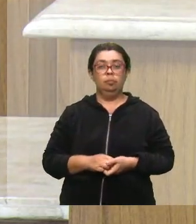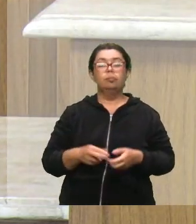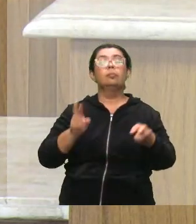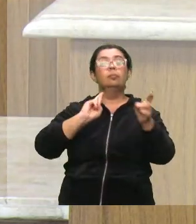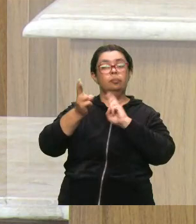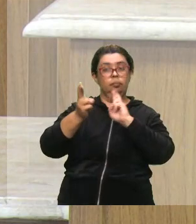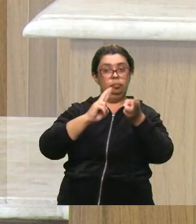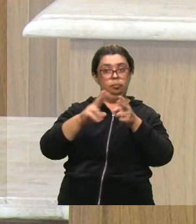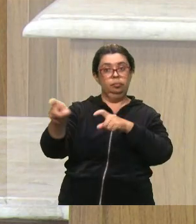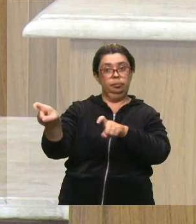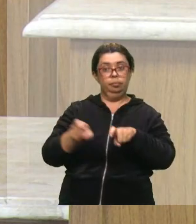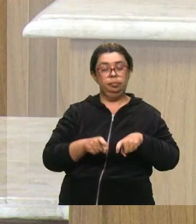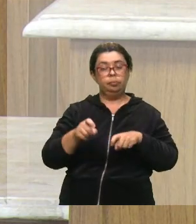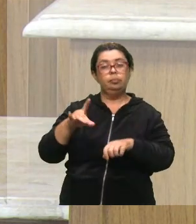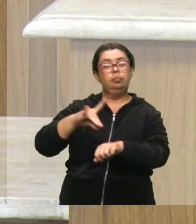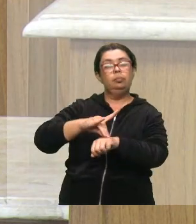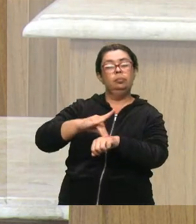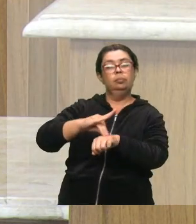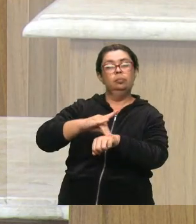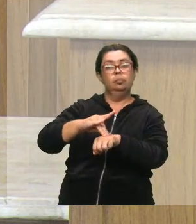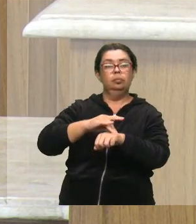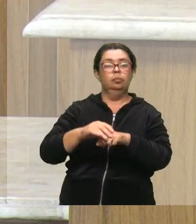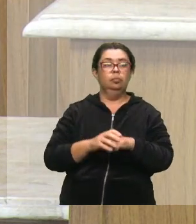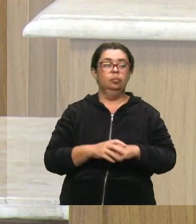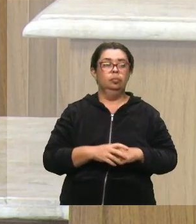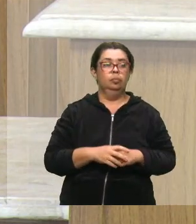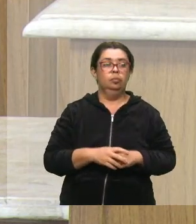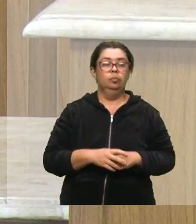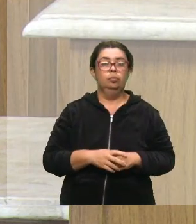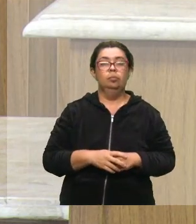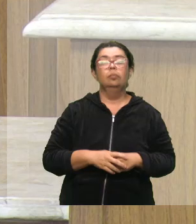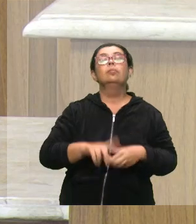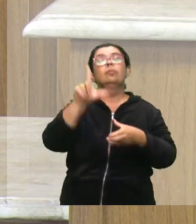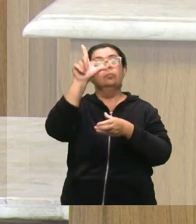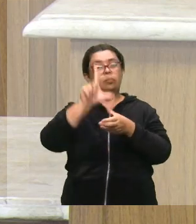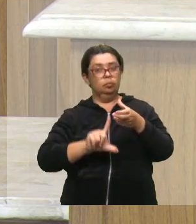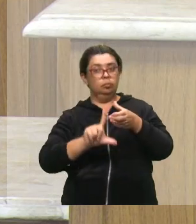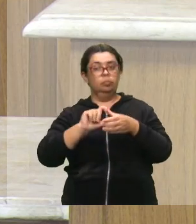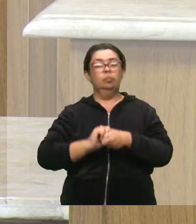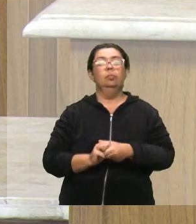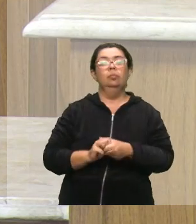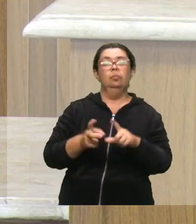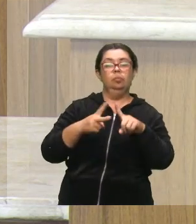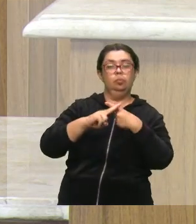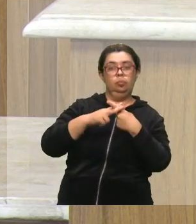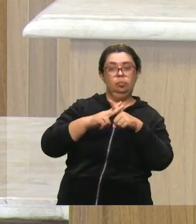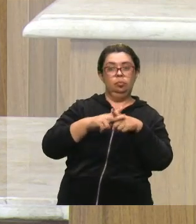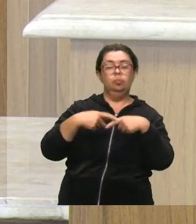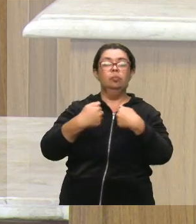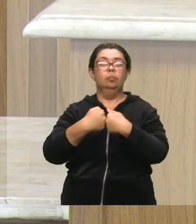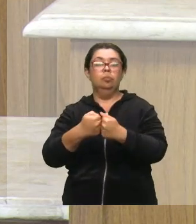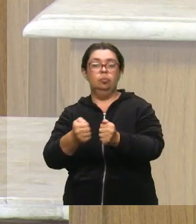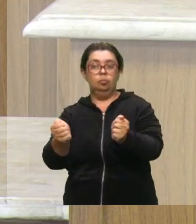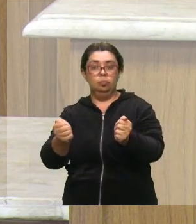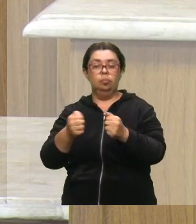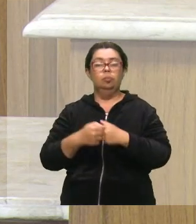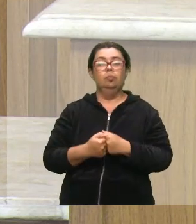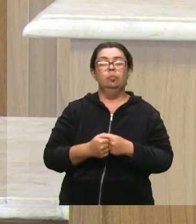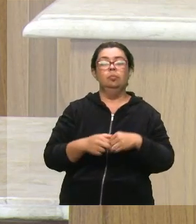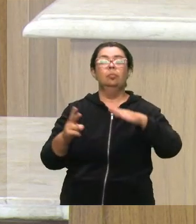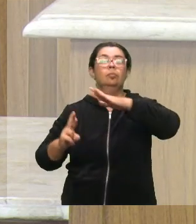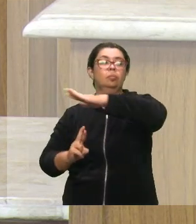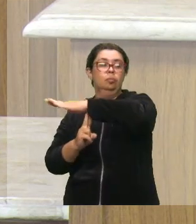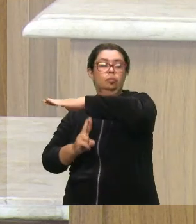rurais, recapeamento asfáltico, transbordo de resíduos sólidos, manutenção do transporte coletivo, terminal